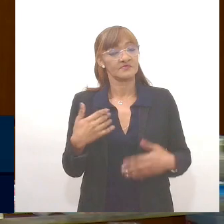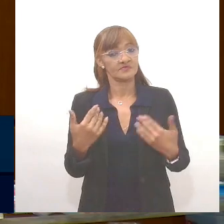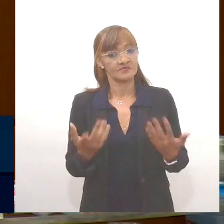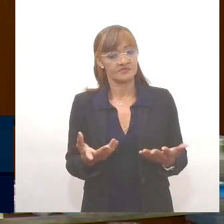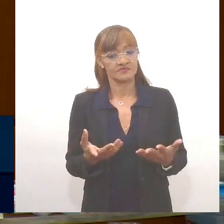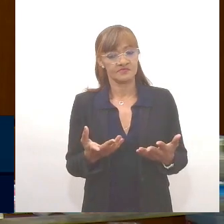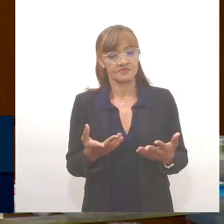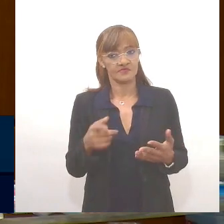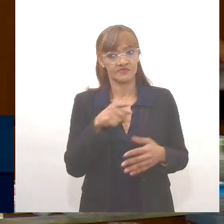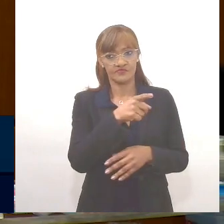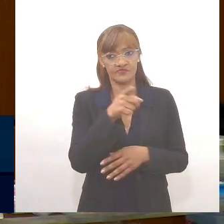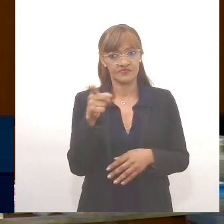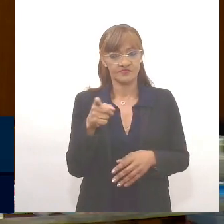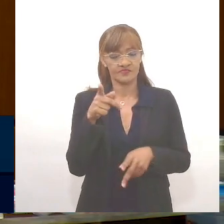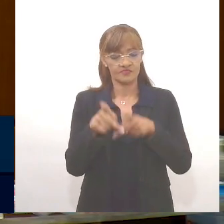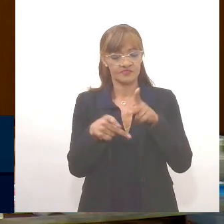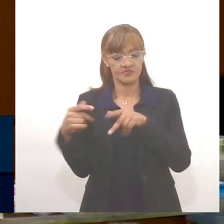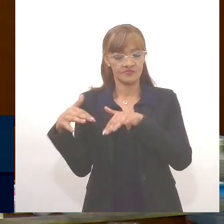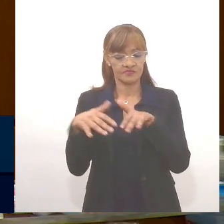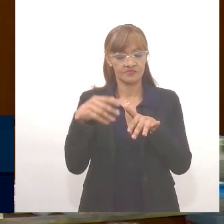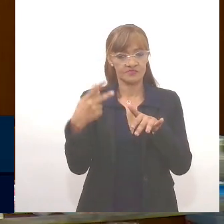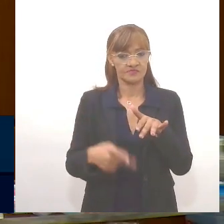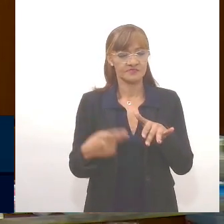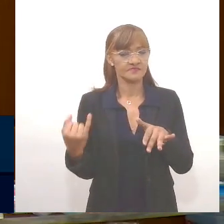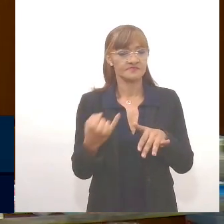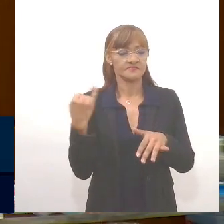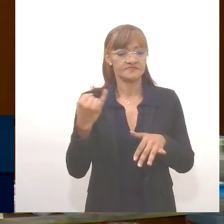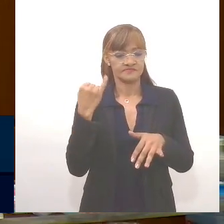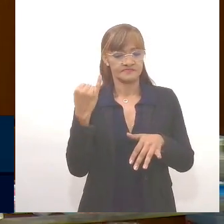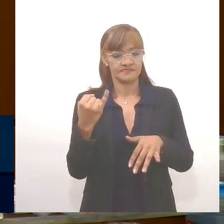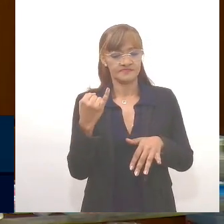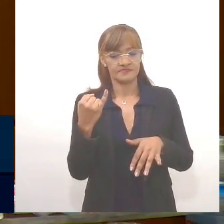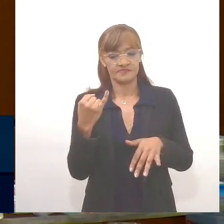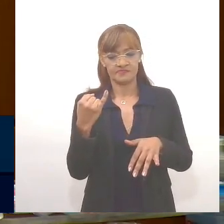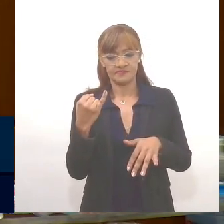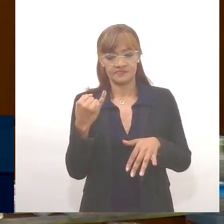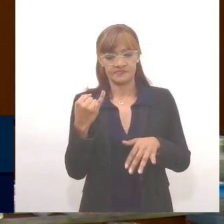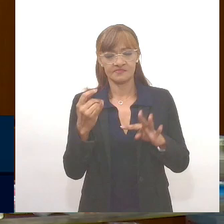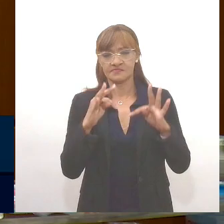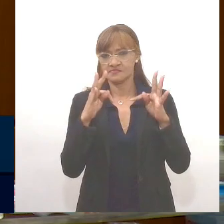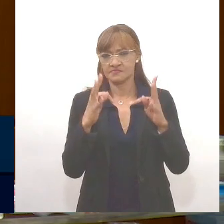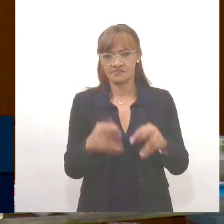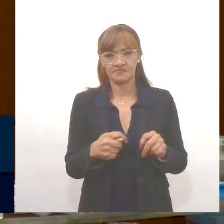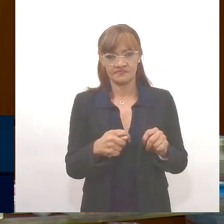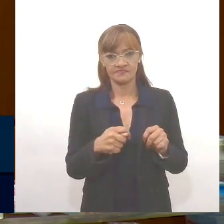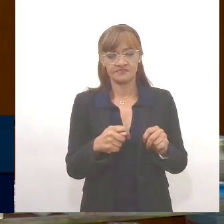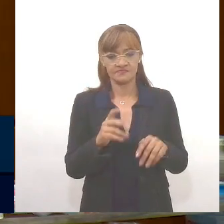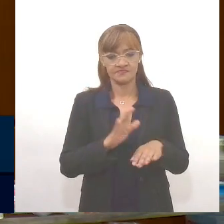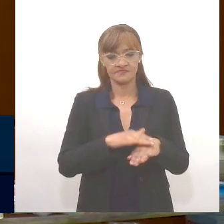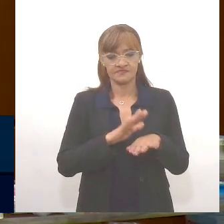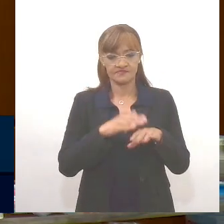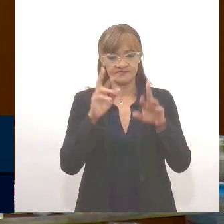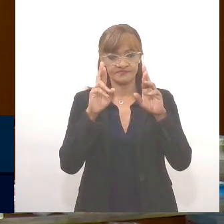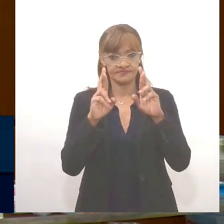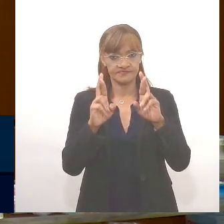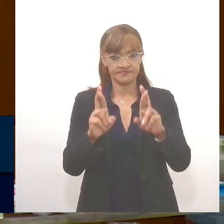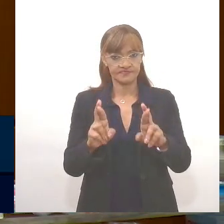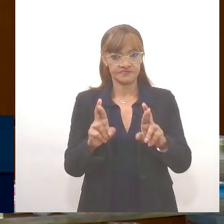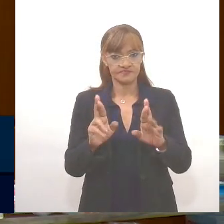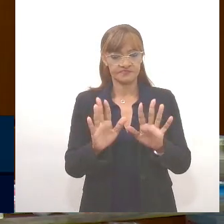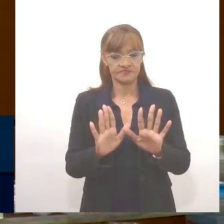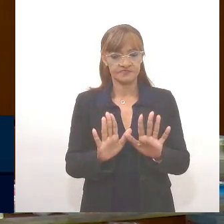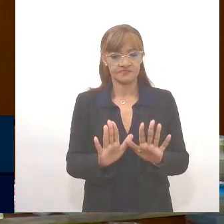população sergipana em todas as ações que diz respeito a qualquer comportamento